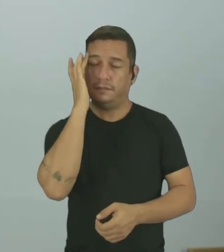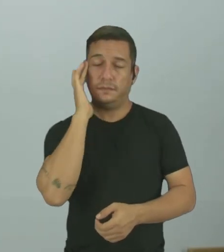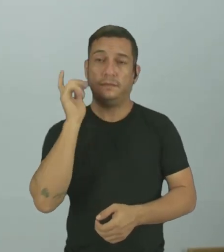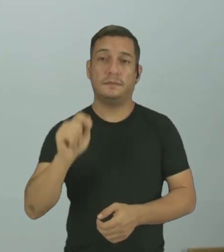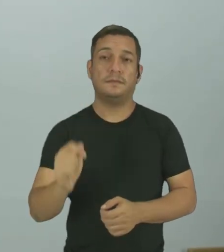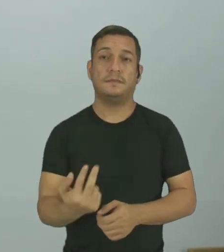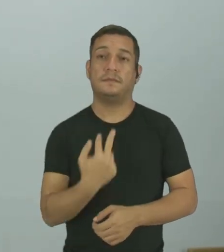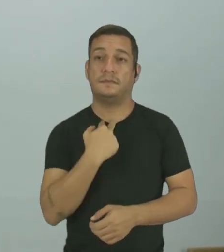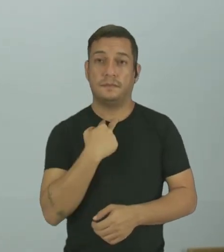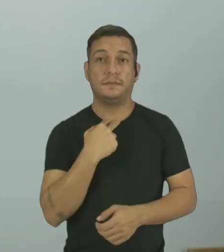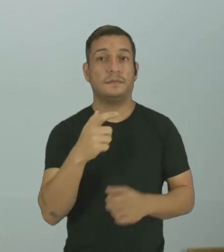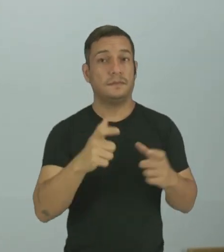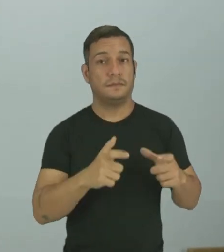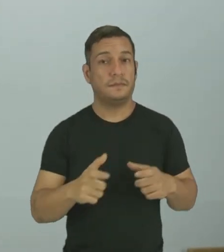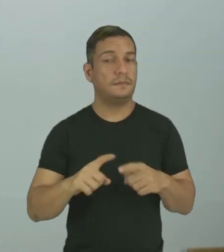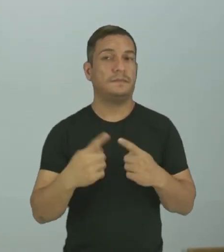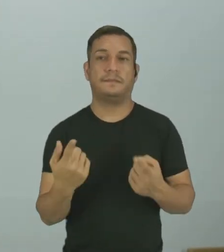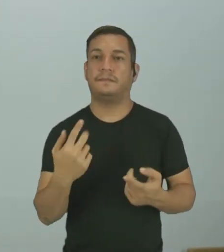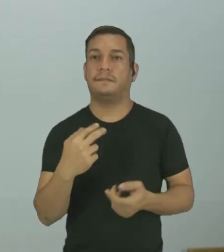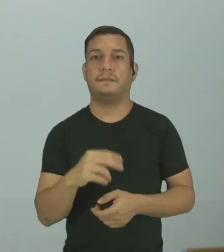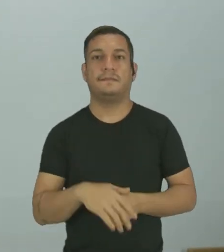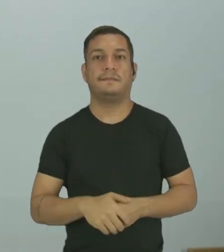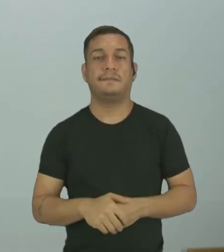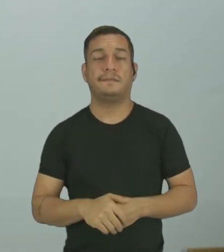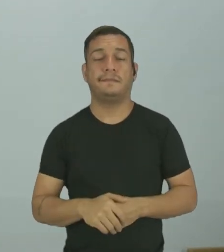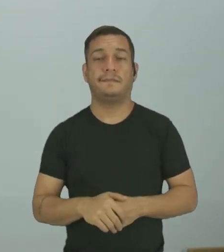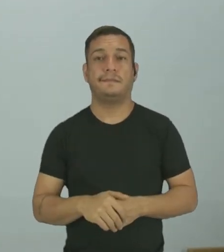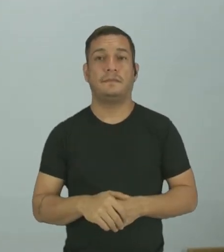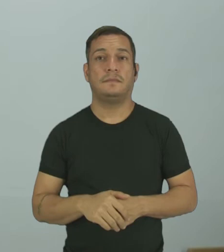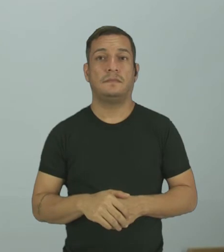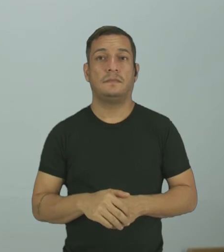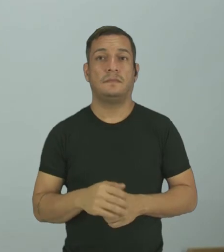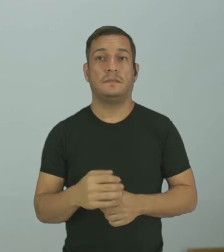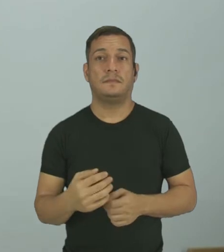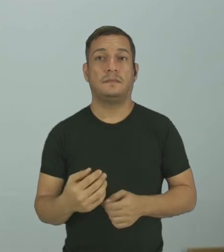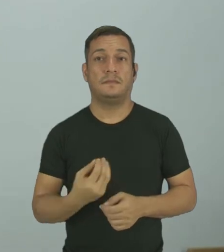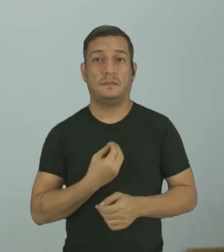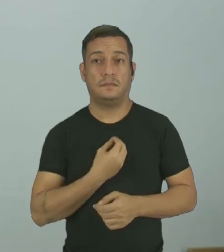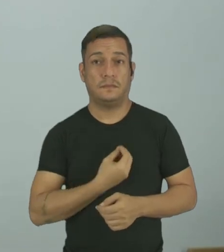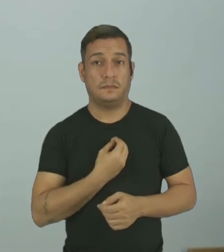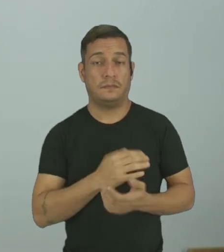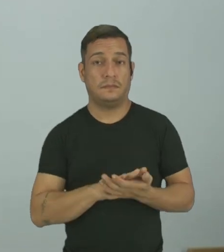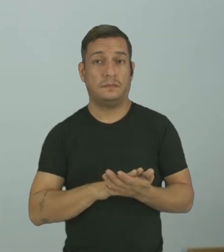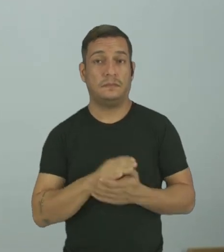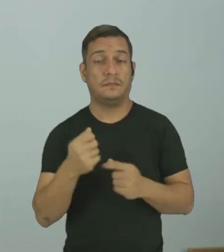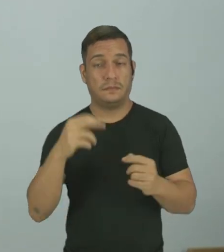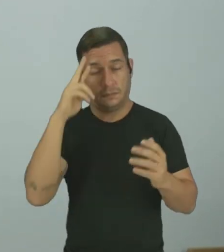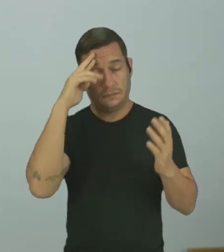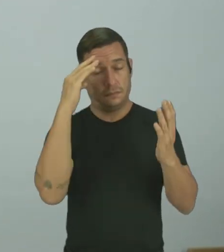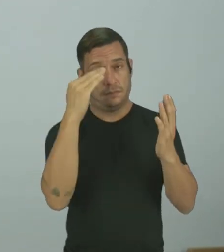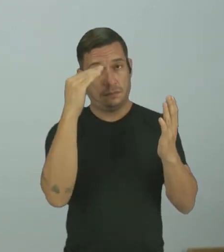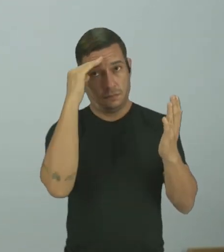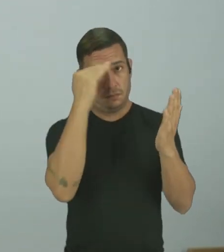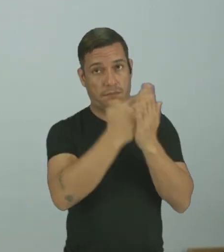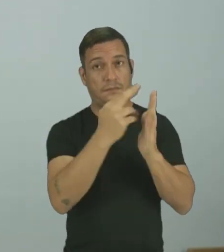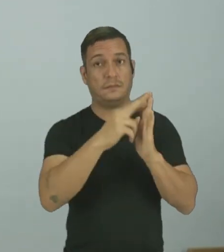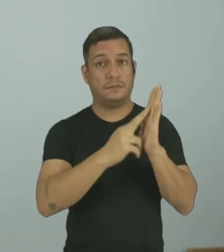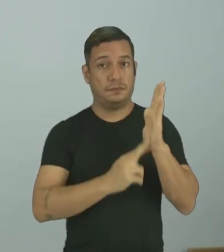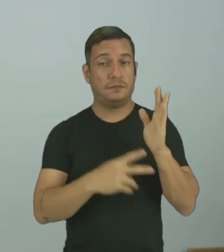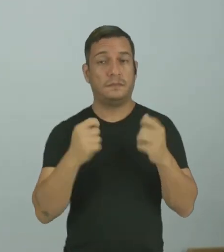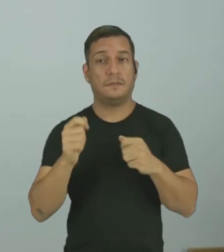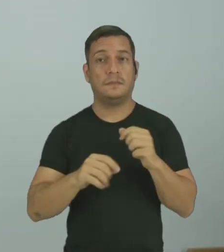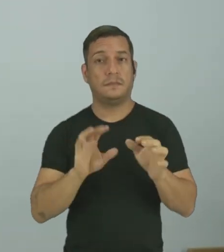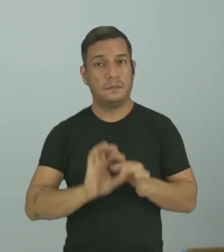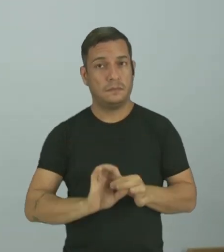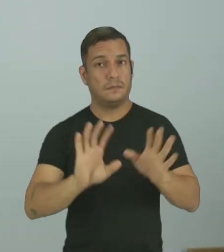estar ocupando esse lugar, mas não estão. Então, essa regra deve ser seguida. Devemos ceder o lugar,